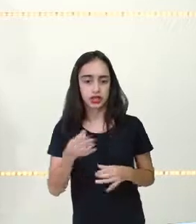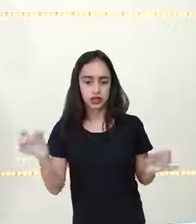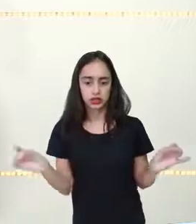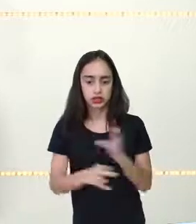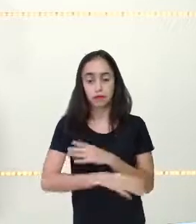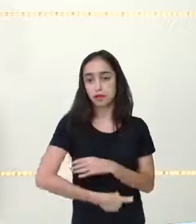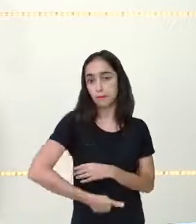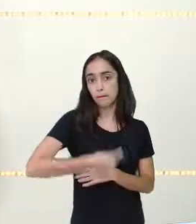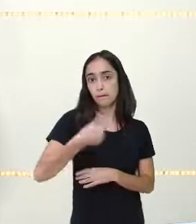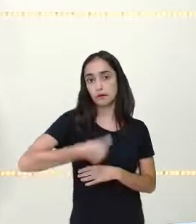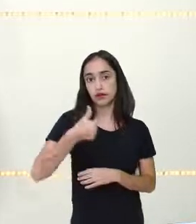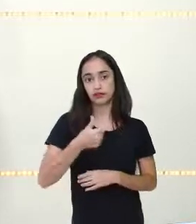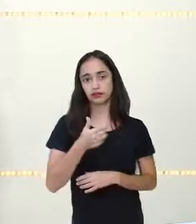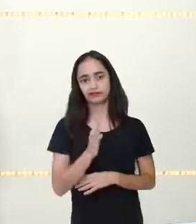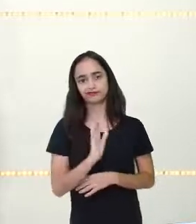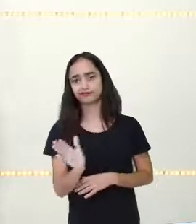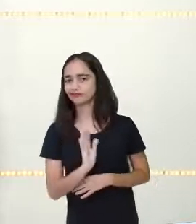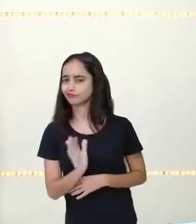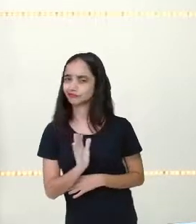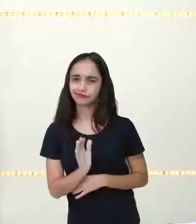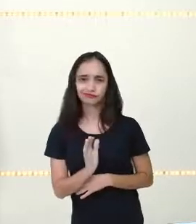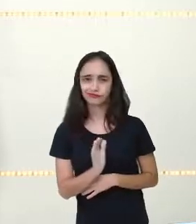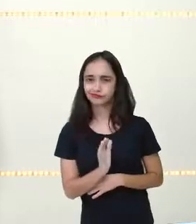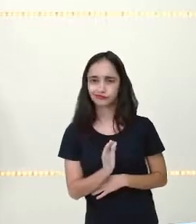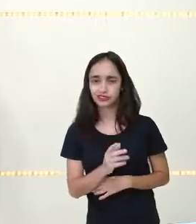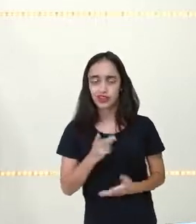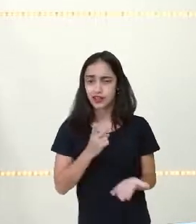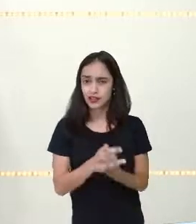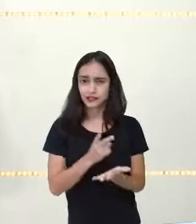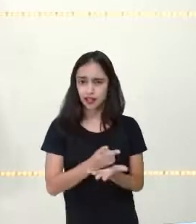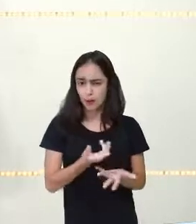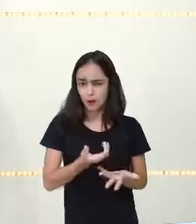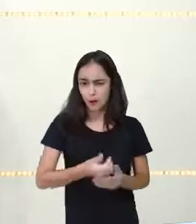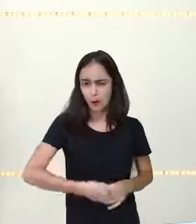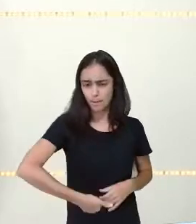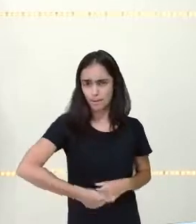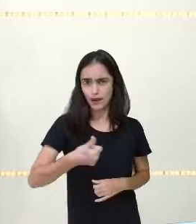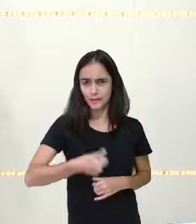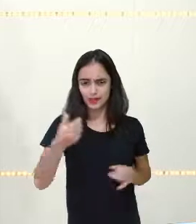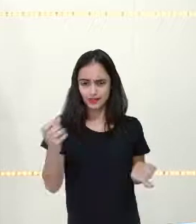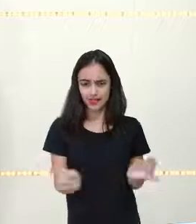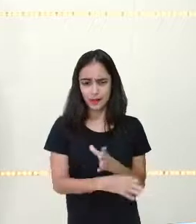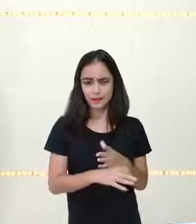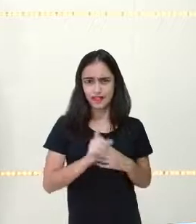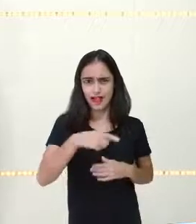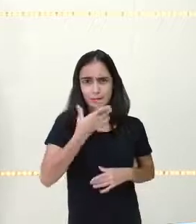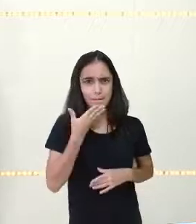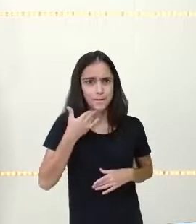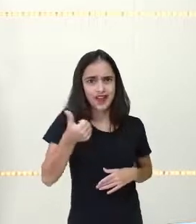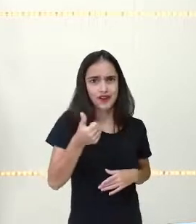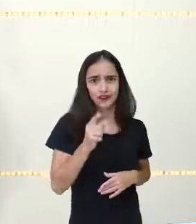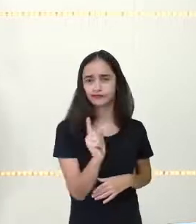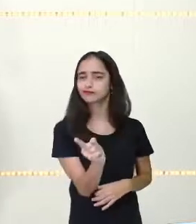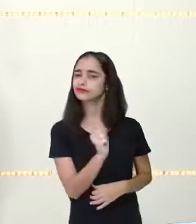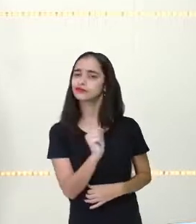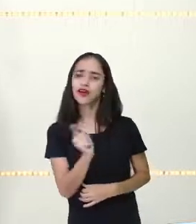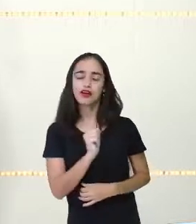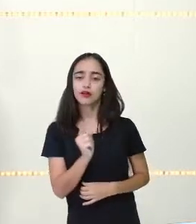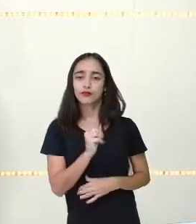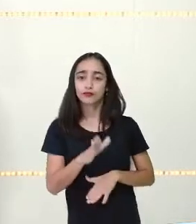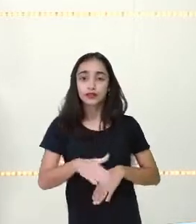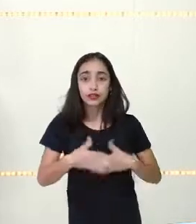o primeiro que termina é o que se dá melhor tá certo você vai estar aí é uma verificação do que você aprendeu então